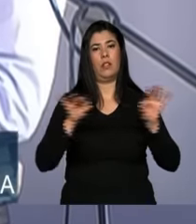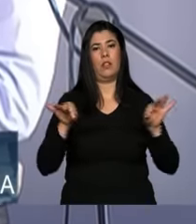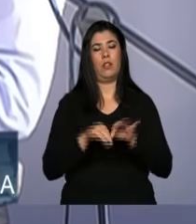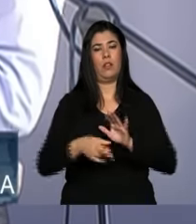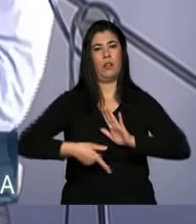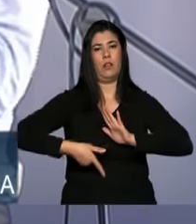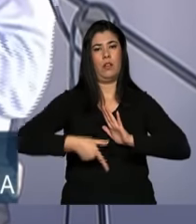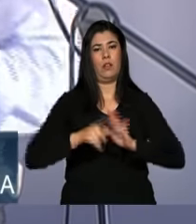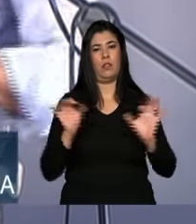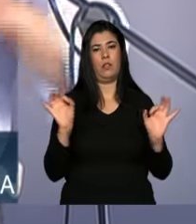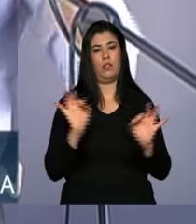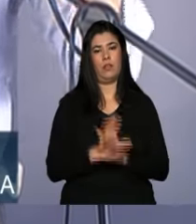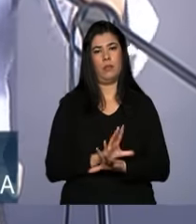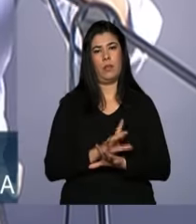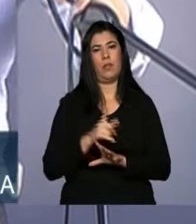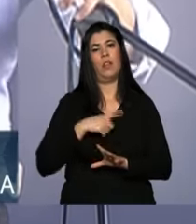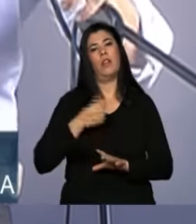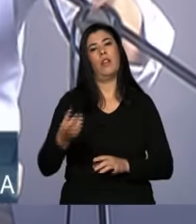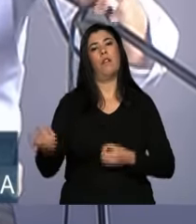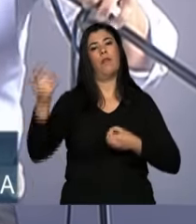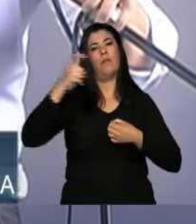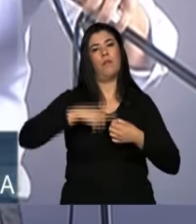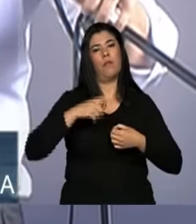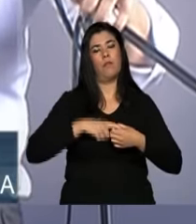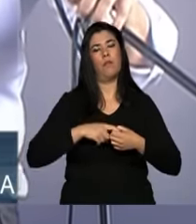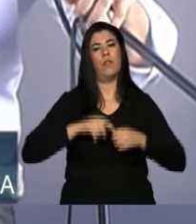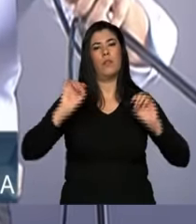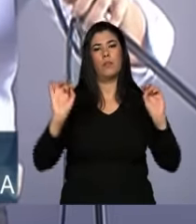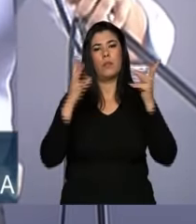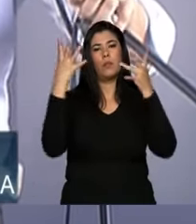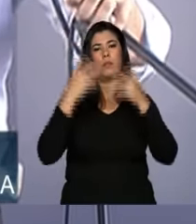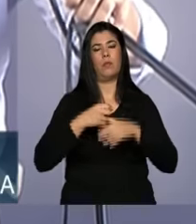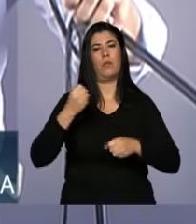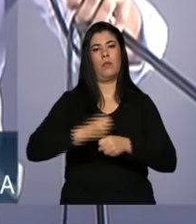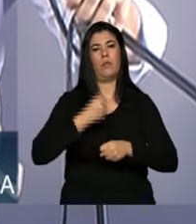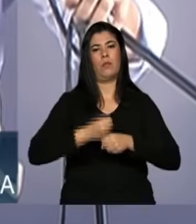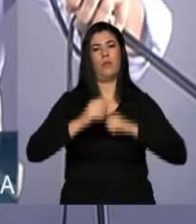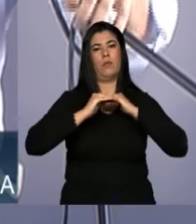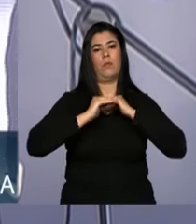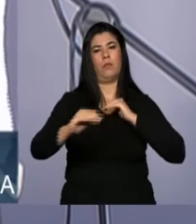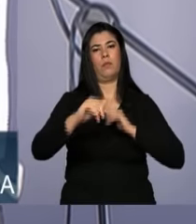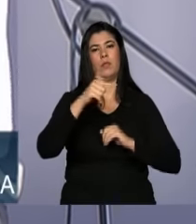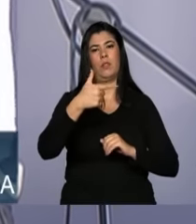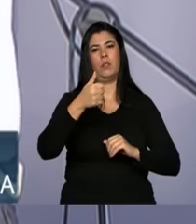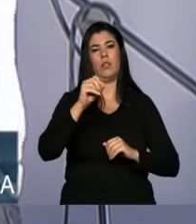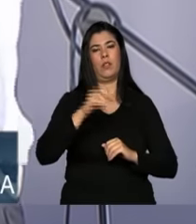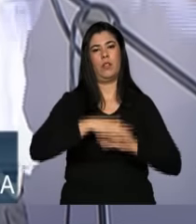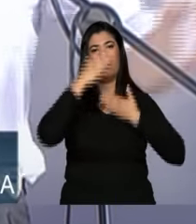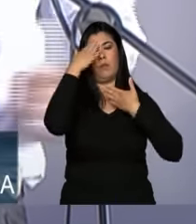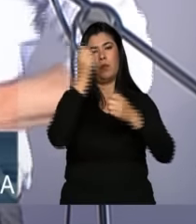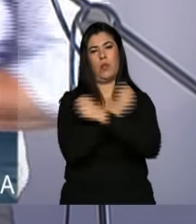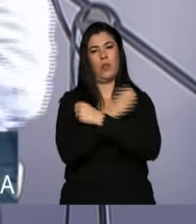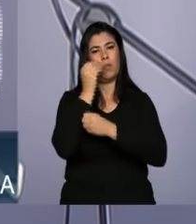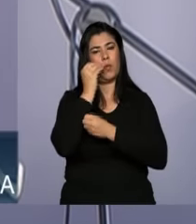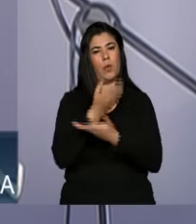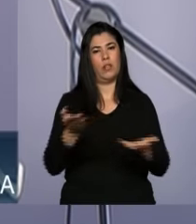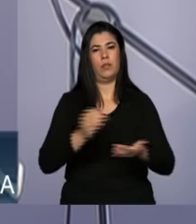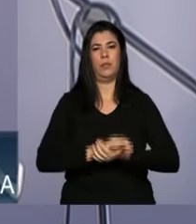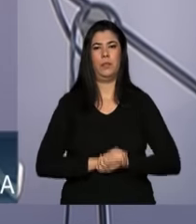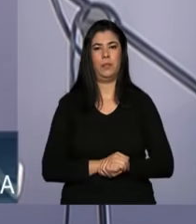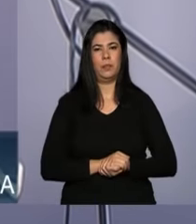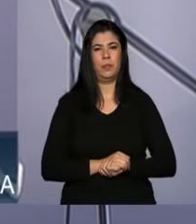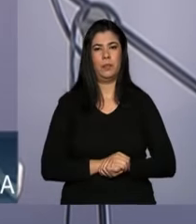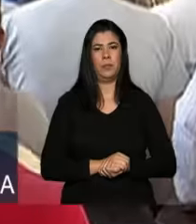o mandato dele, eu venho aqui inaugurar a duplicação da 210 dentro de Juazeiro. Um abraço, um beijo!